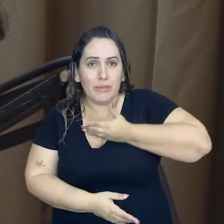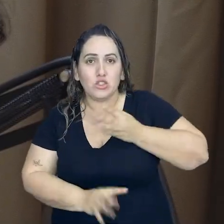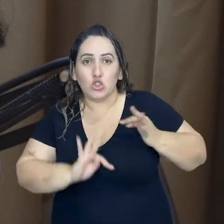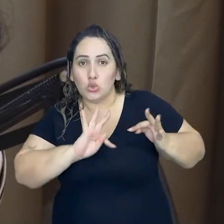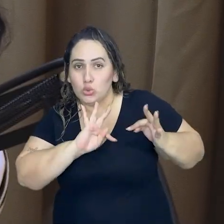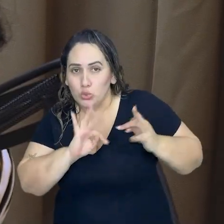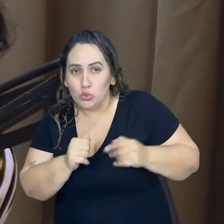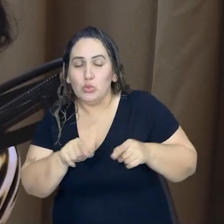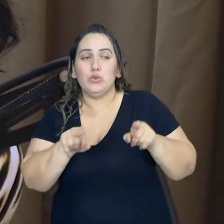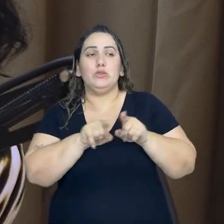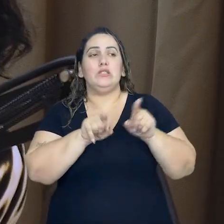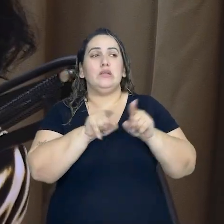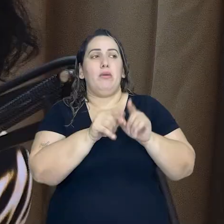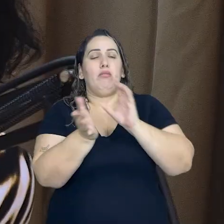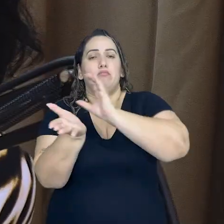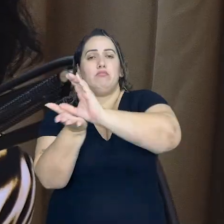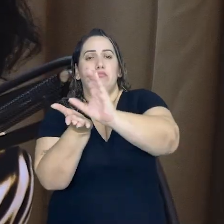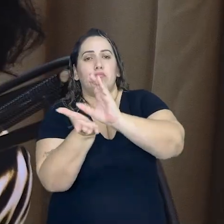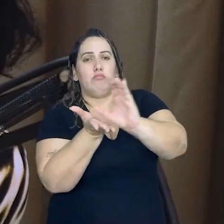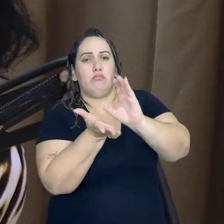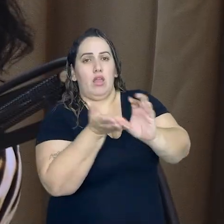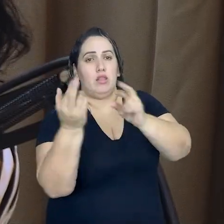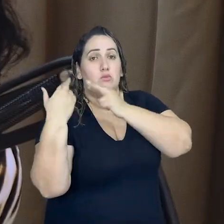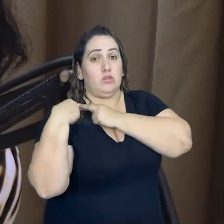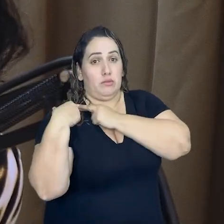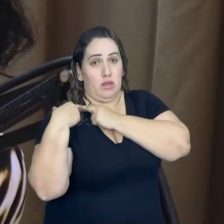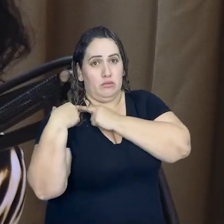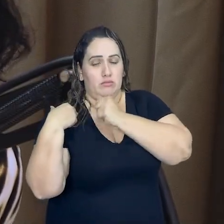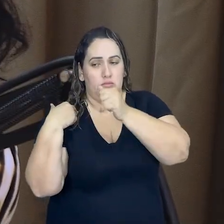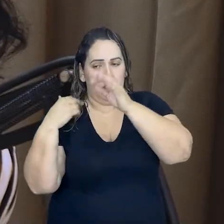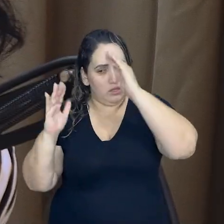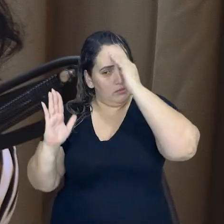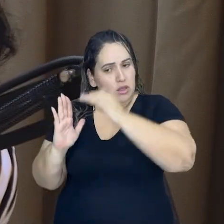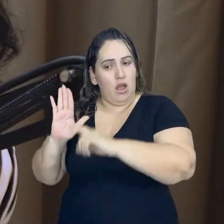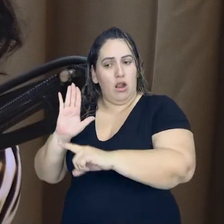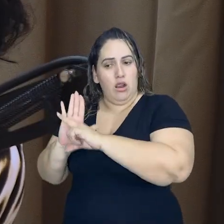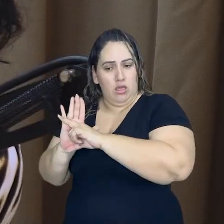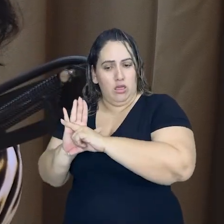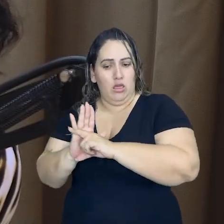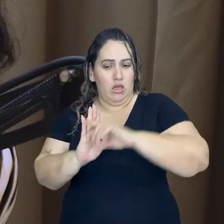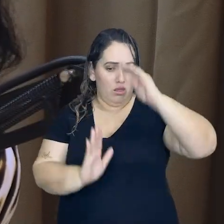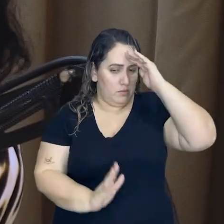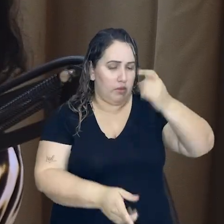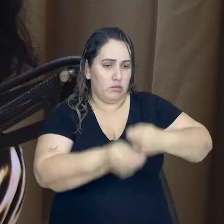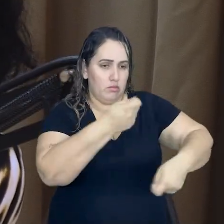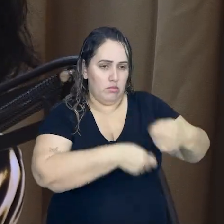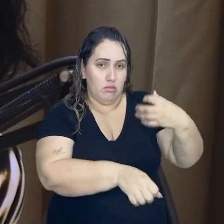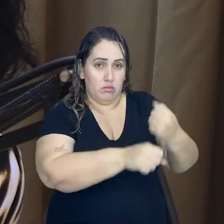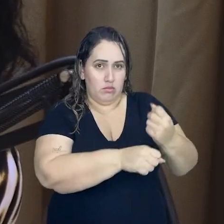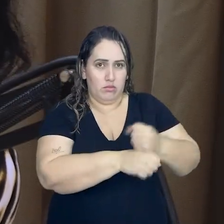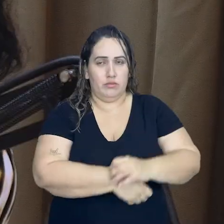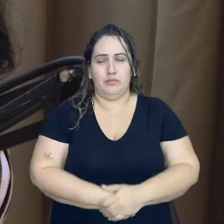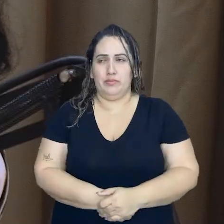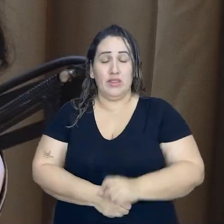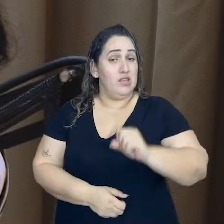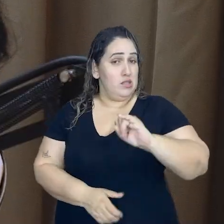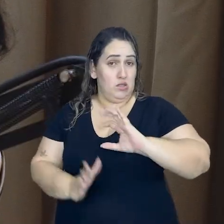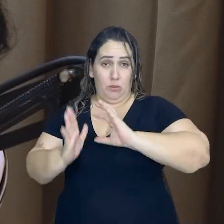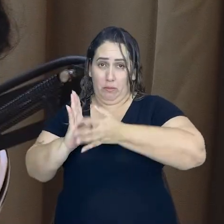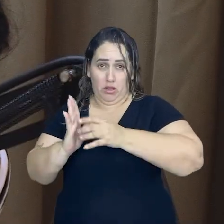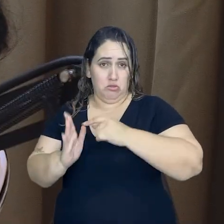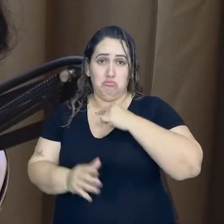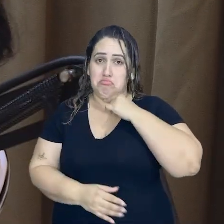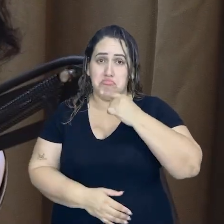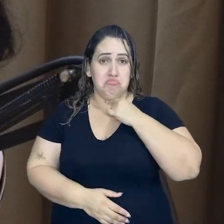gente vê. Quando o partido não obedece, não segue essa norma, a gente coloca lá o comentário dizendo deveria